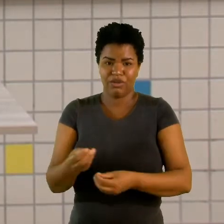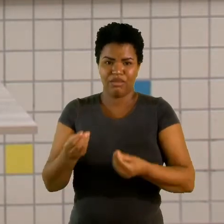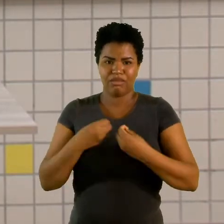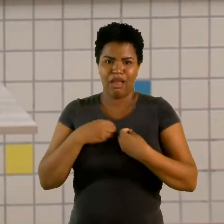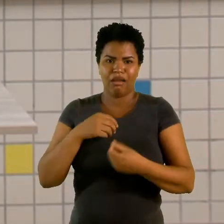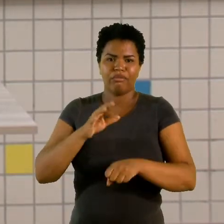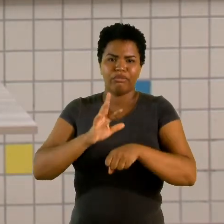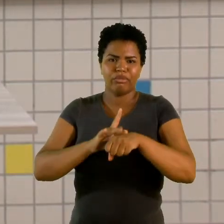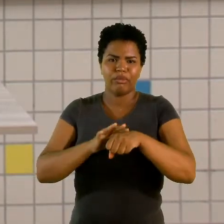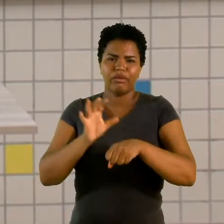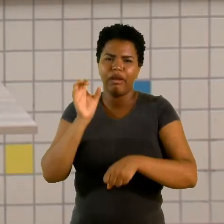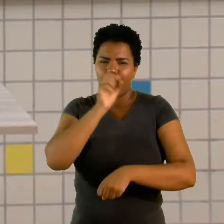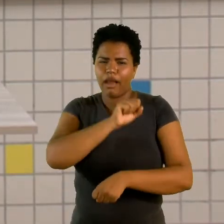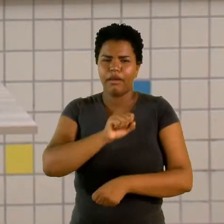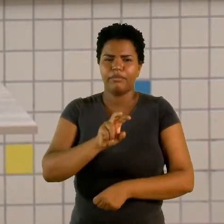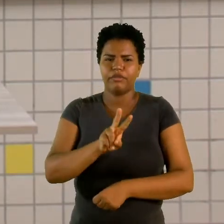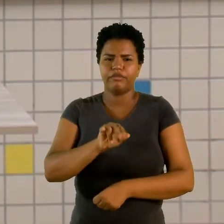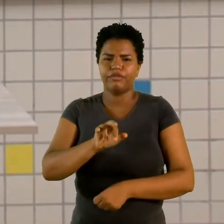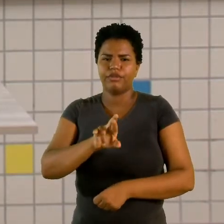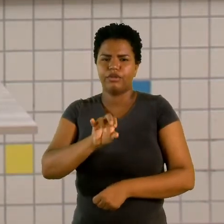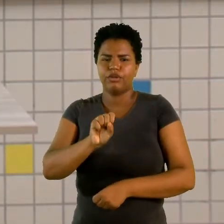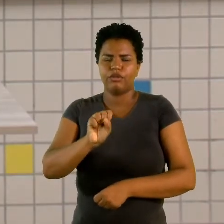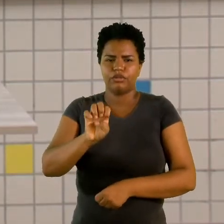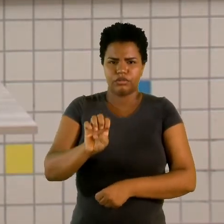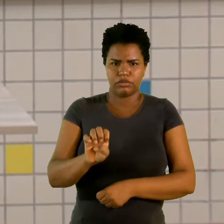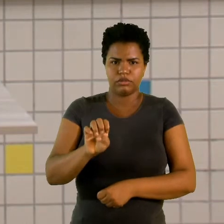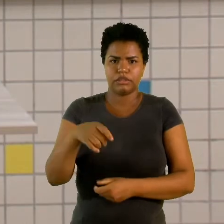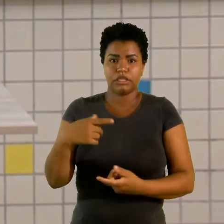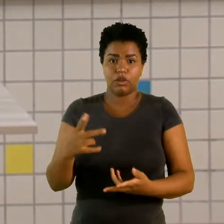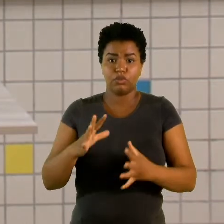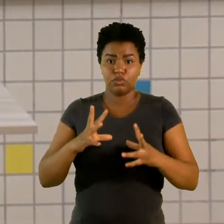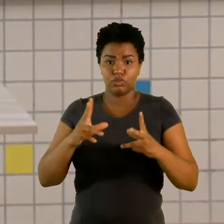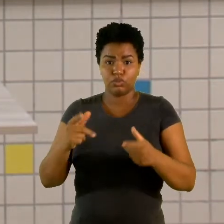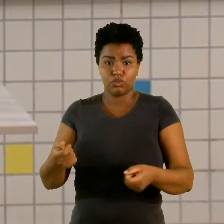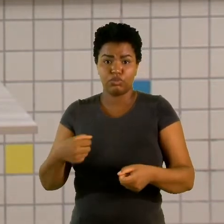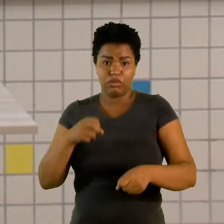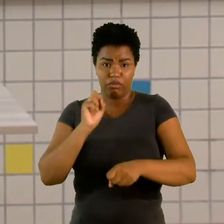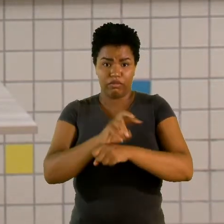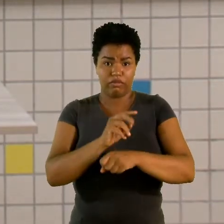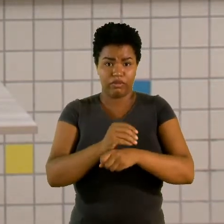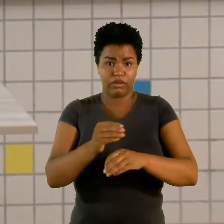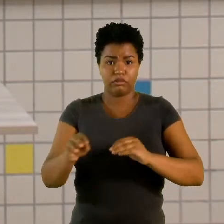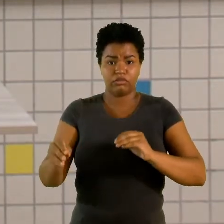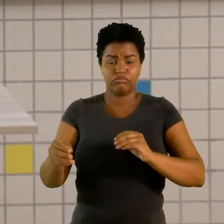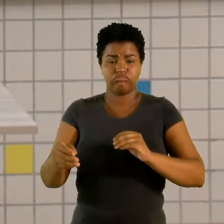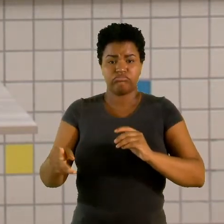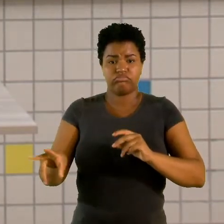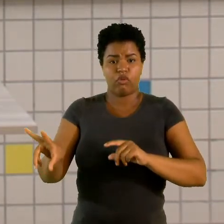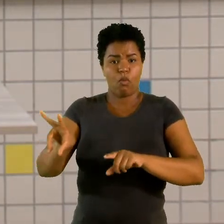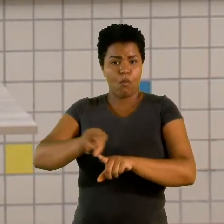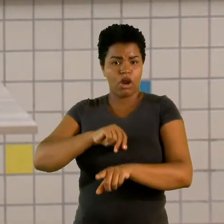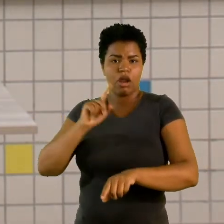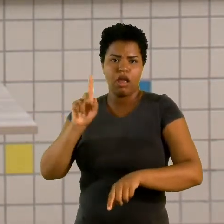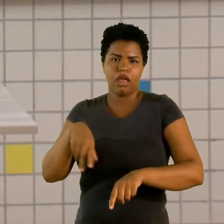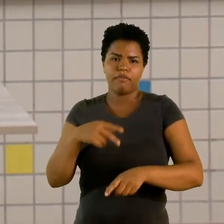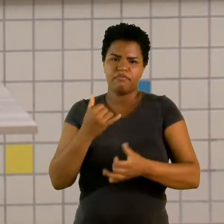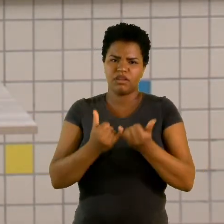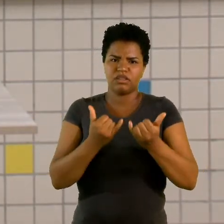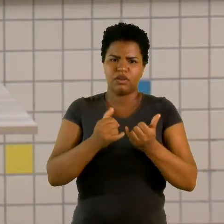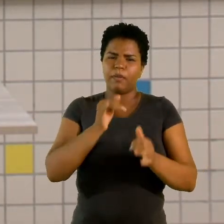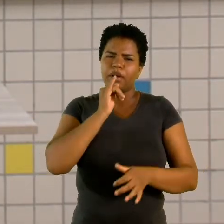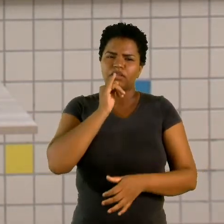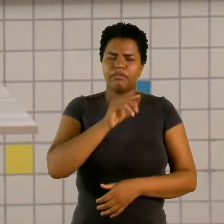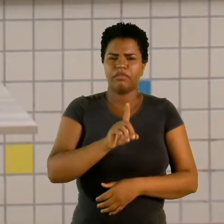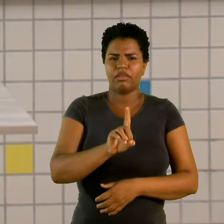assim, tudo que é transmitido pelos vírus são muito parecidos. Por exemplo, a dengue,